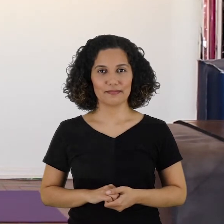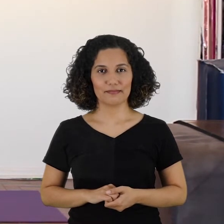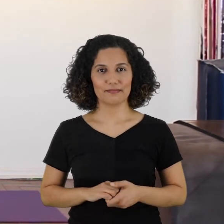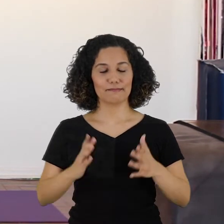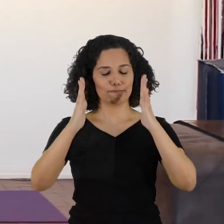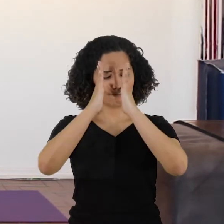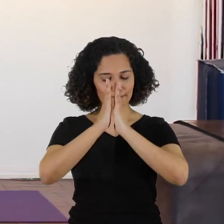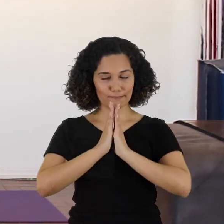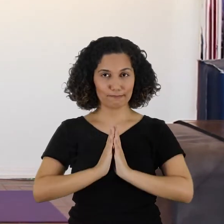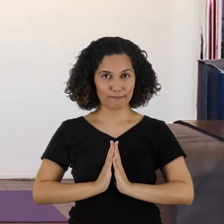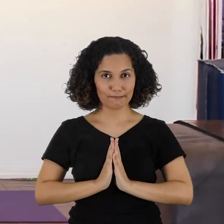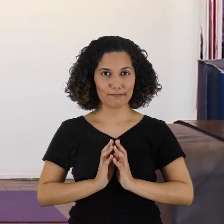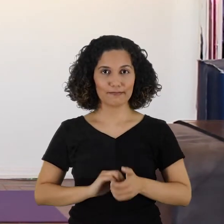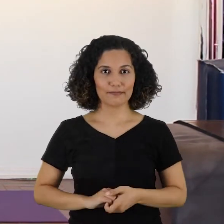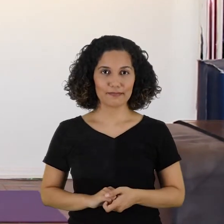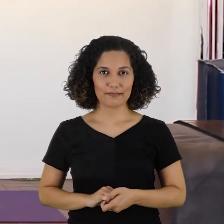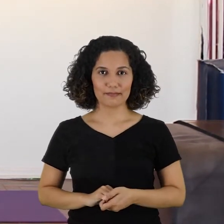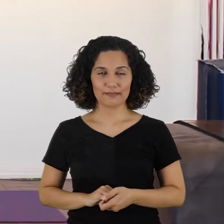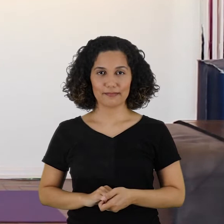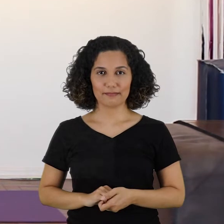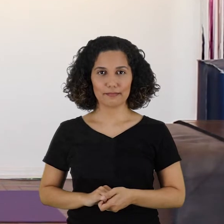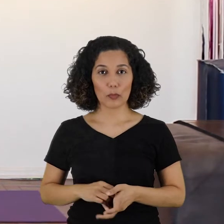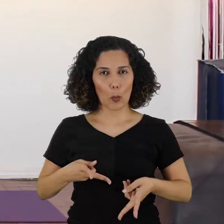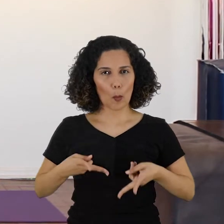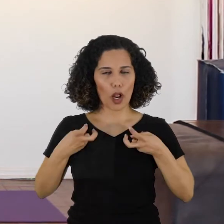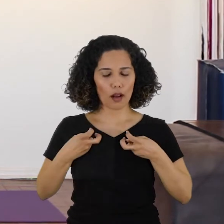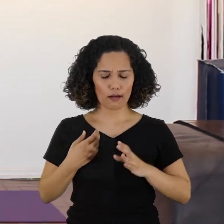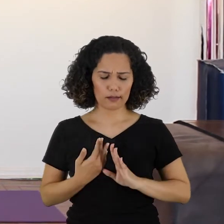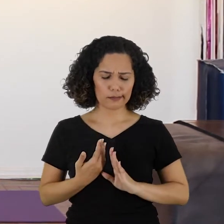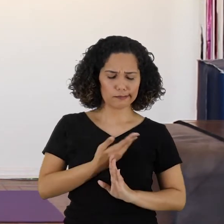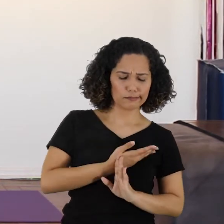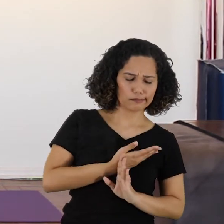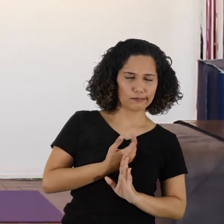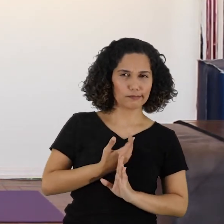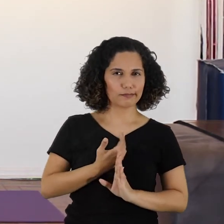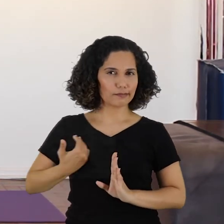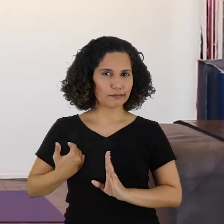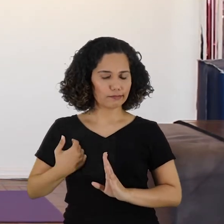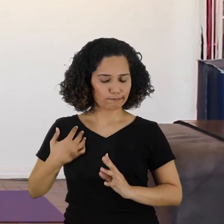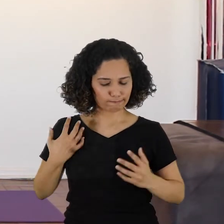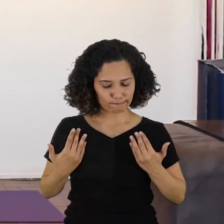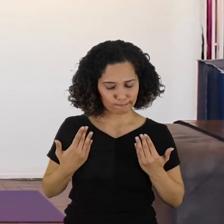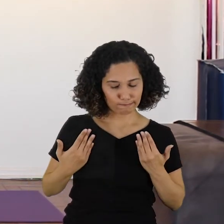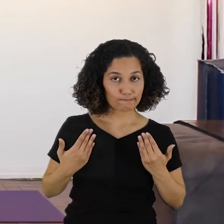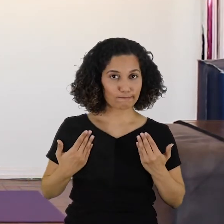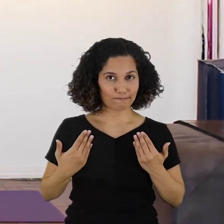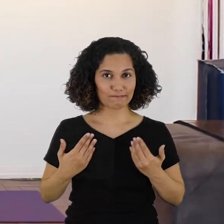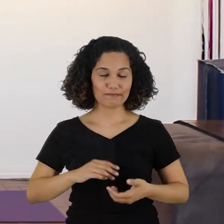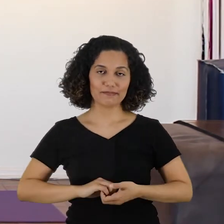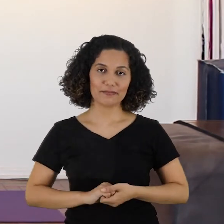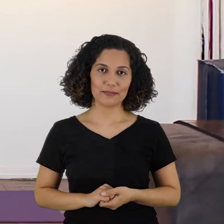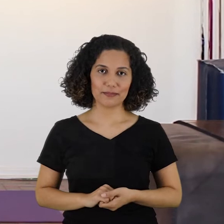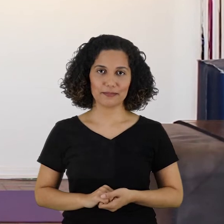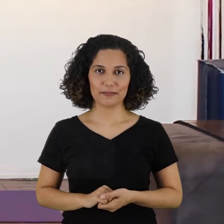E traz as mãos juntas na frente do peito. Percebe agora o seu lado direito e percebe